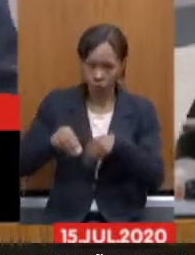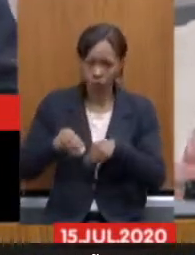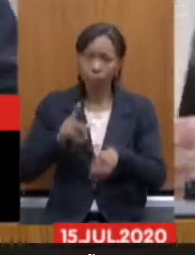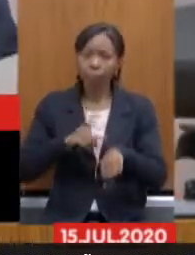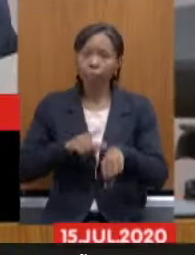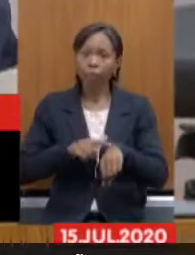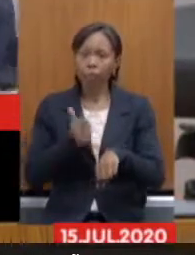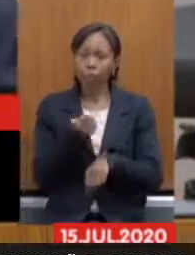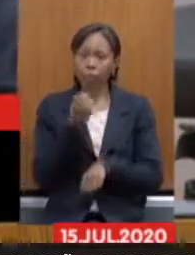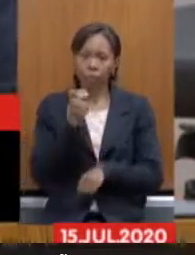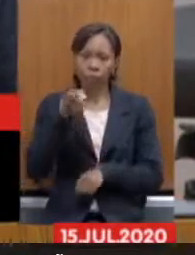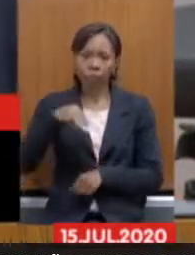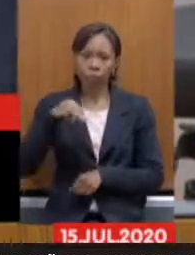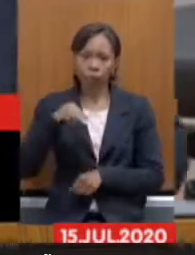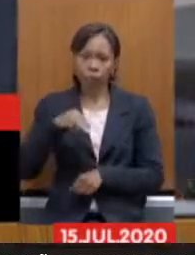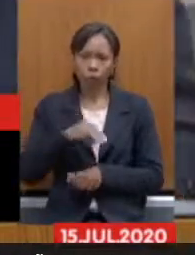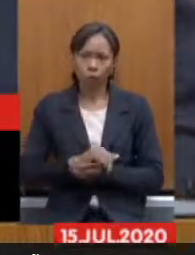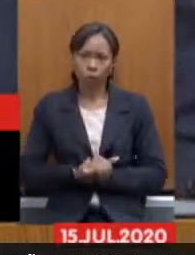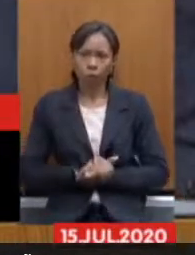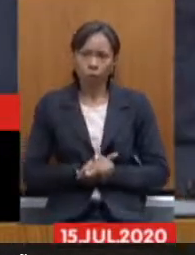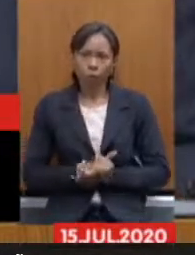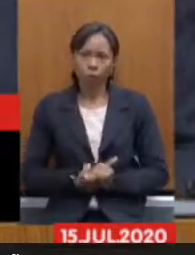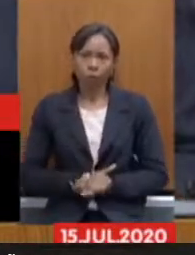minutos para sua exposição